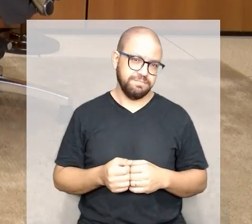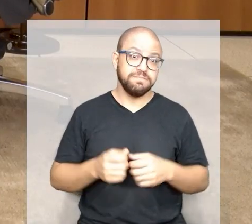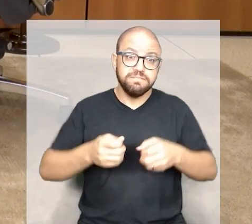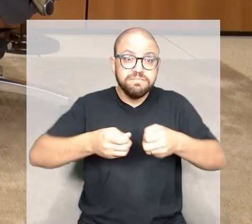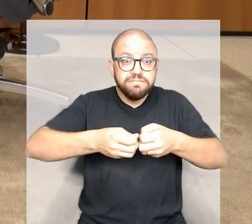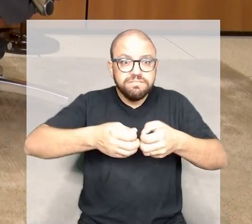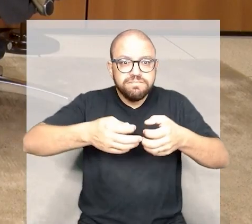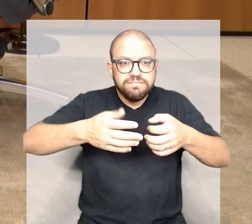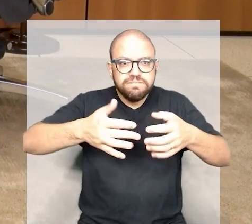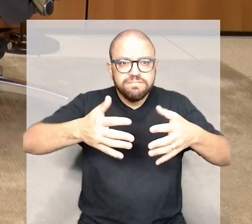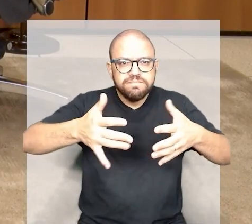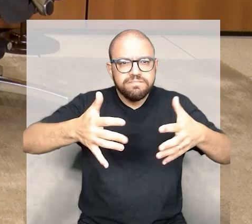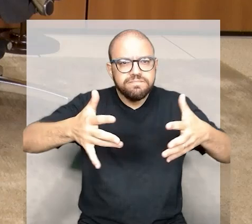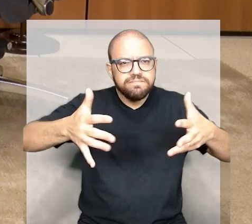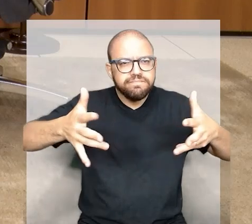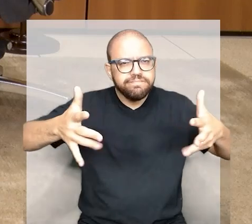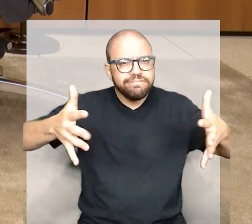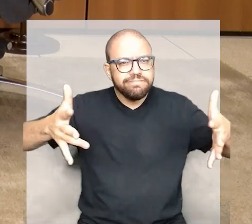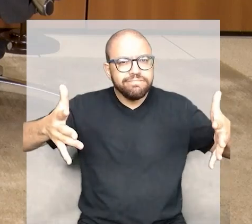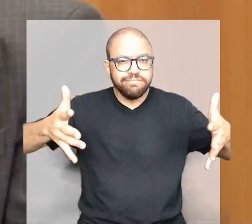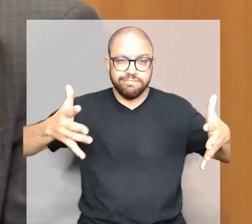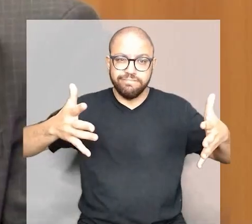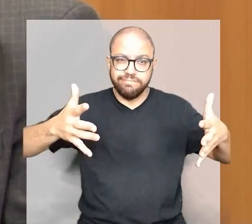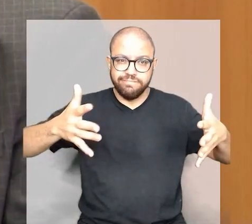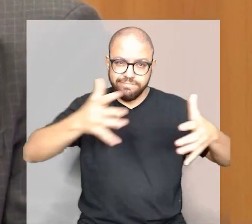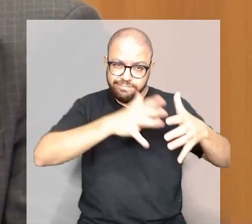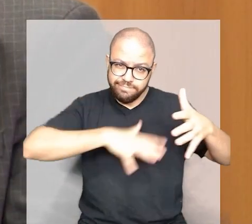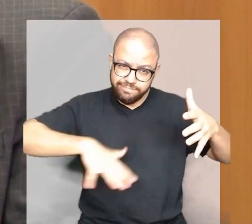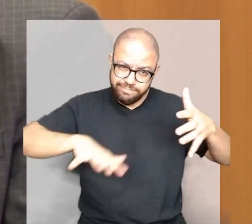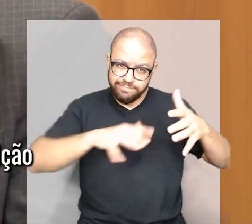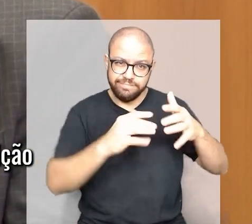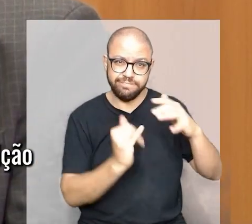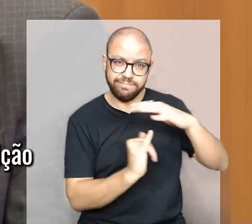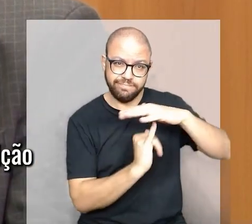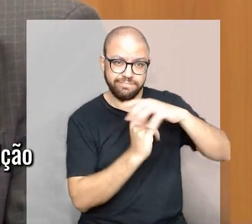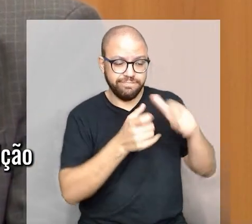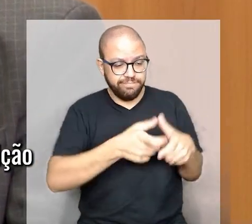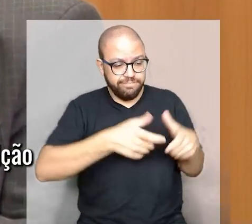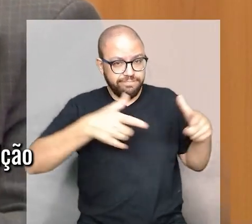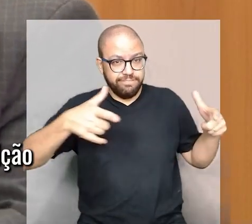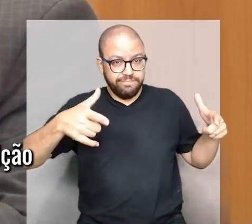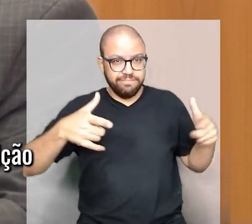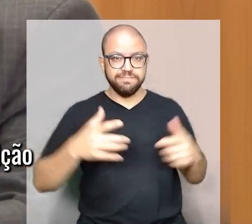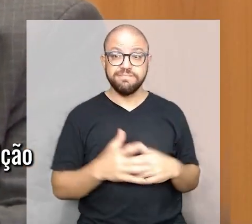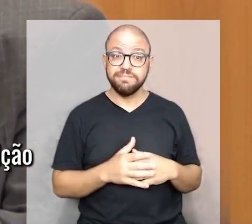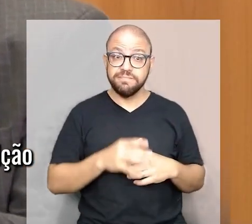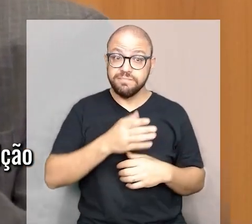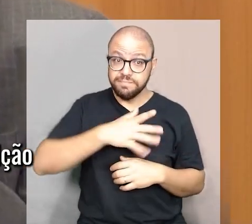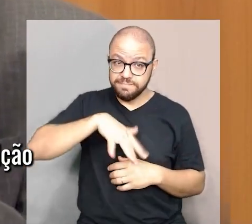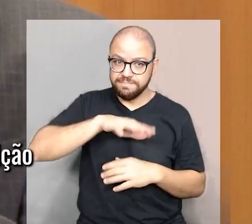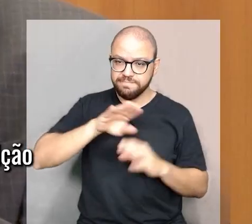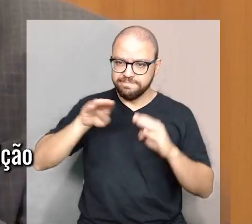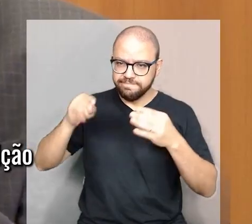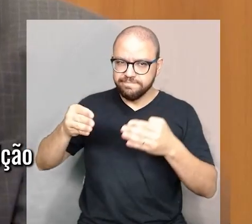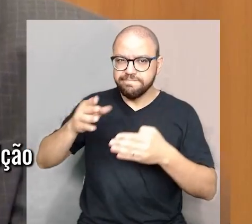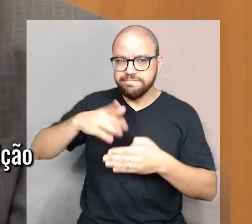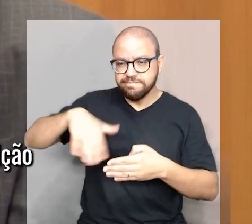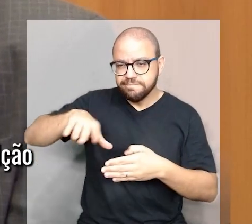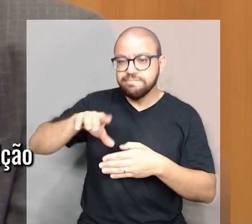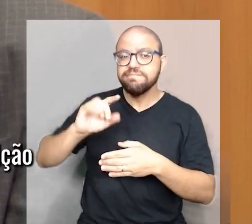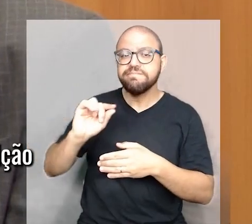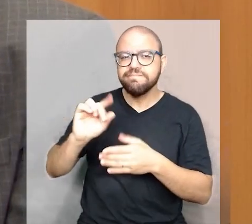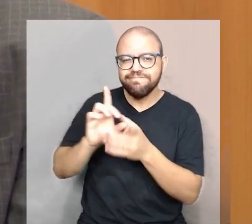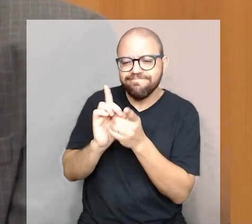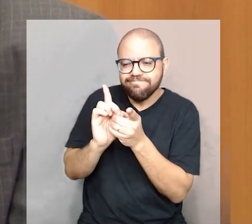isso aumenta e cada vez mais a própria instituição do Ministério Público do Trabalho, que é uma instituição voltada à proteção